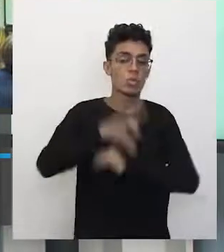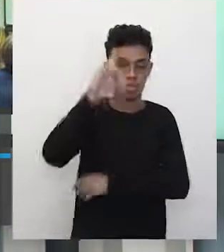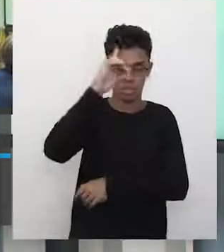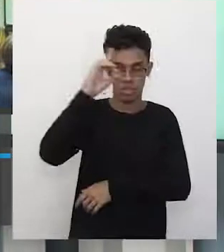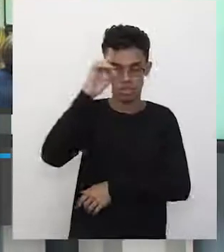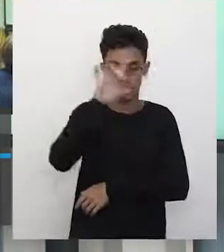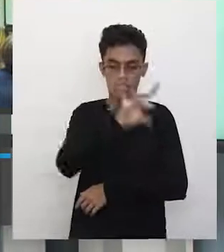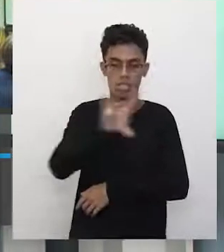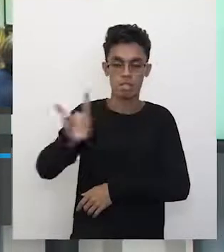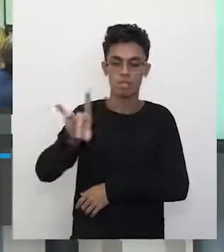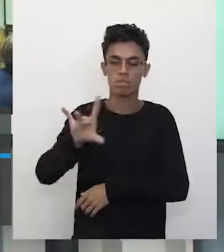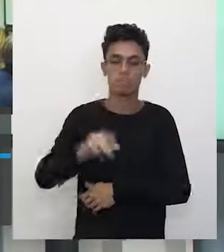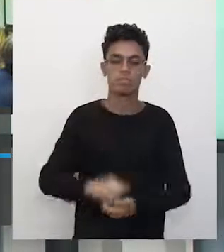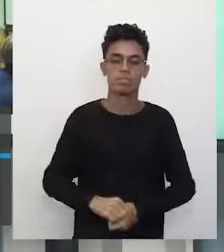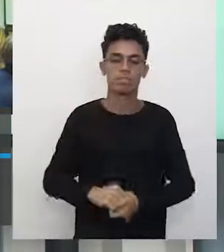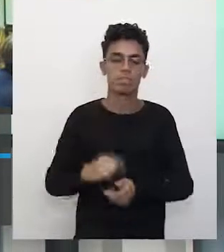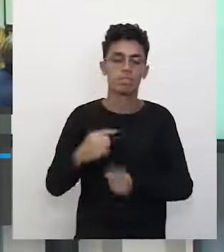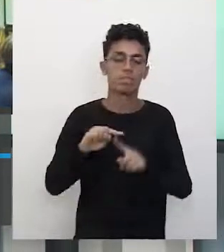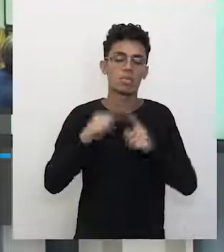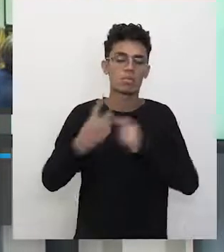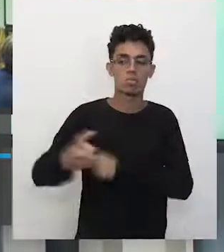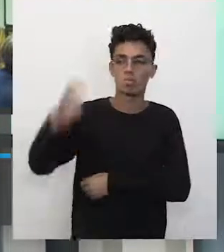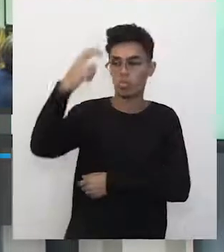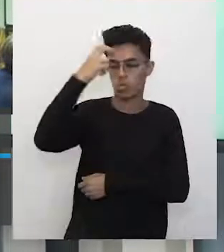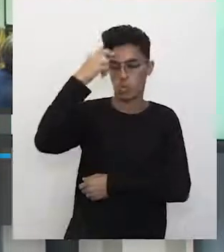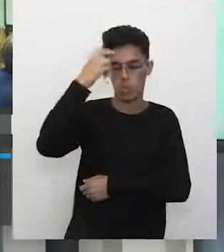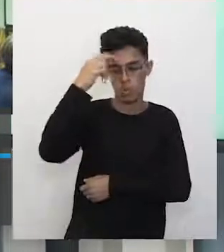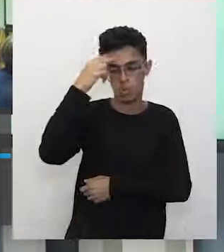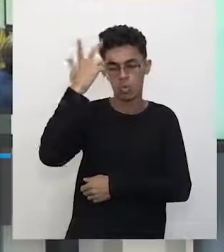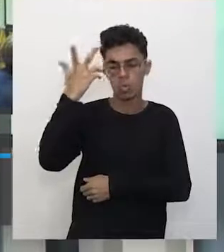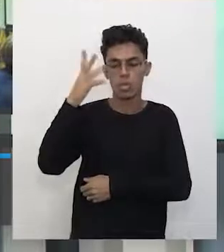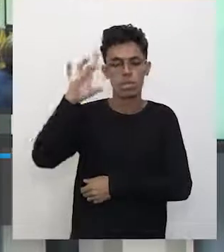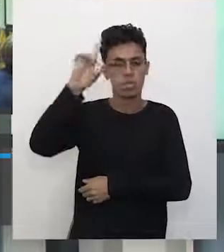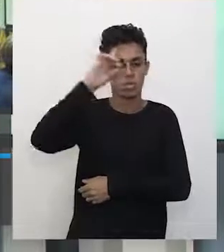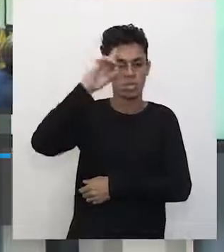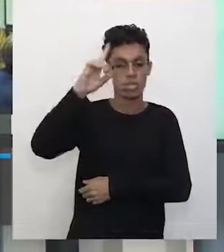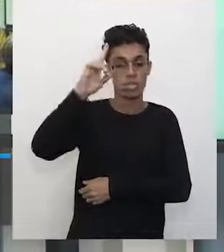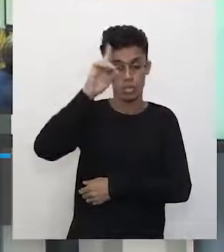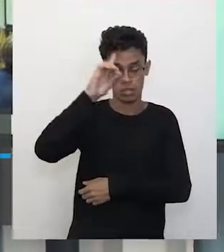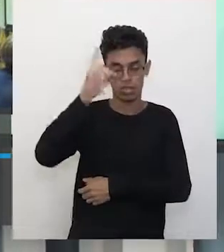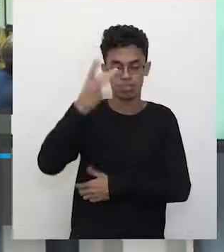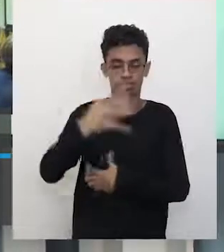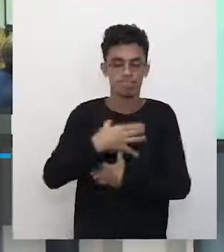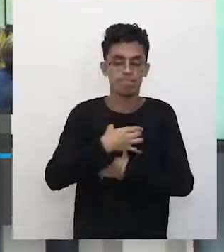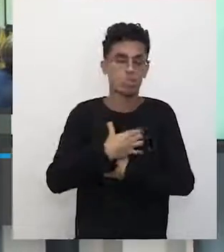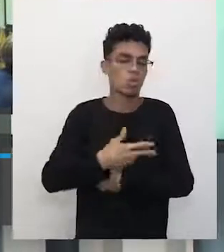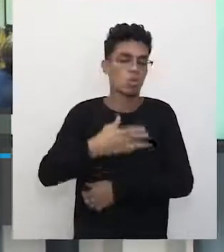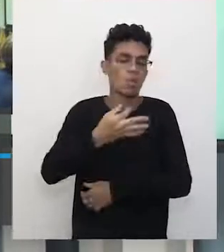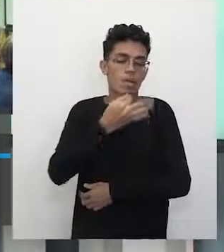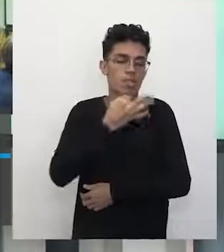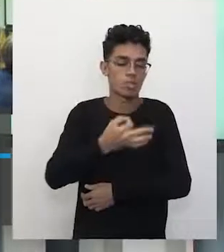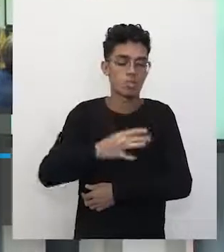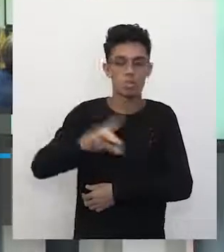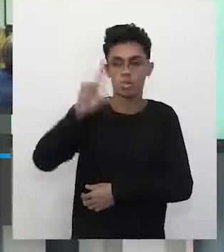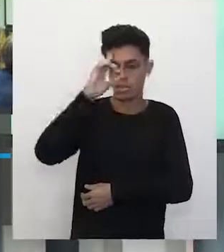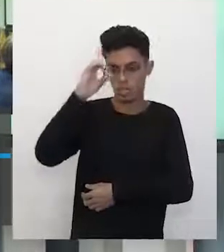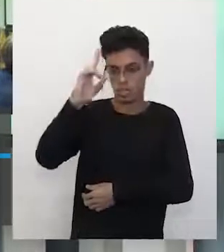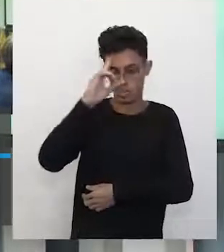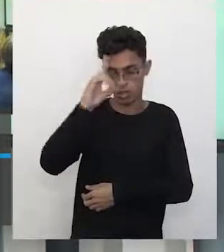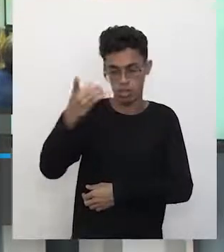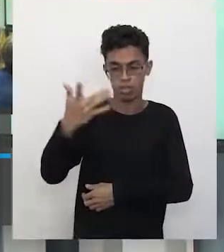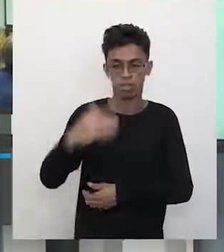cotidiano, mas é invisibilizado pela cultura, pelo nosso cotidiano, pelo senso comum, pelo dia a dia. Nós